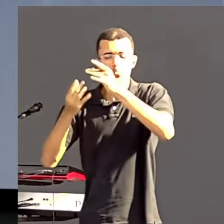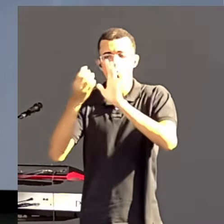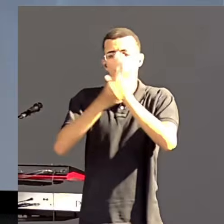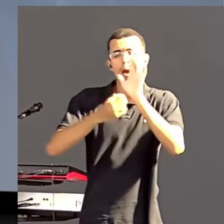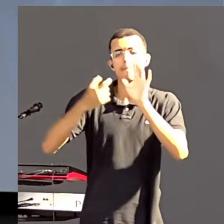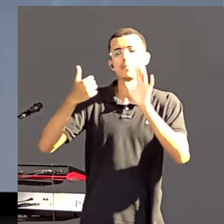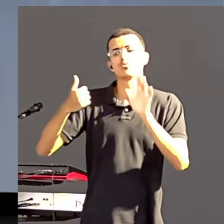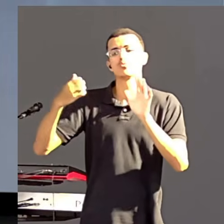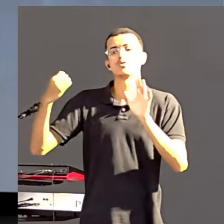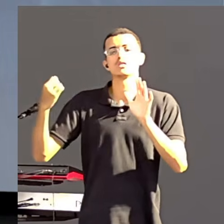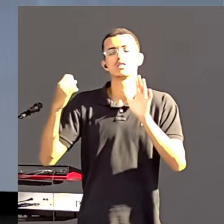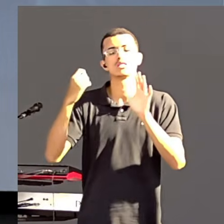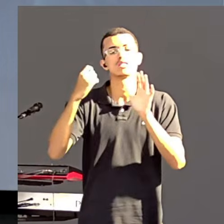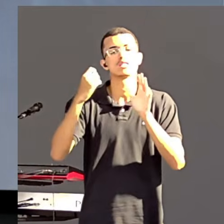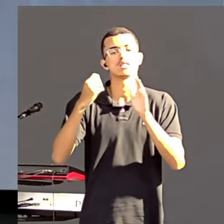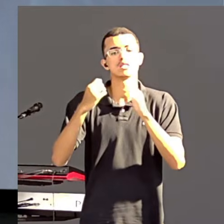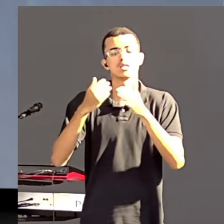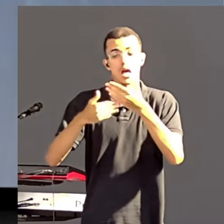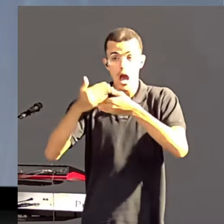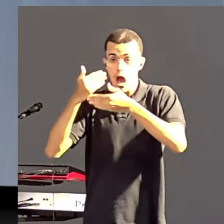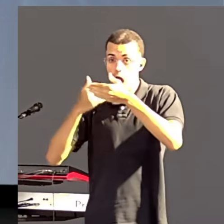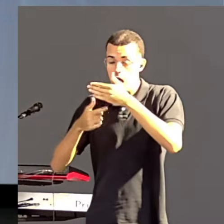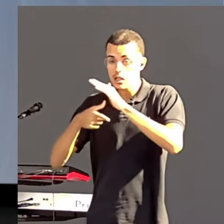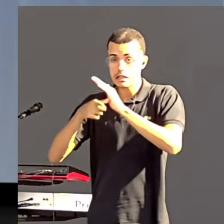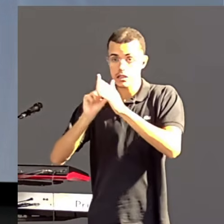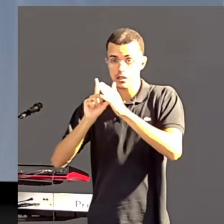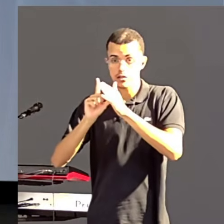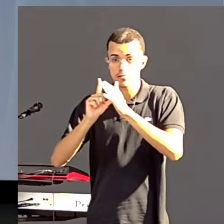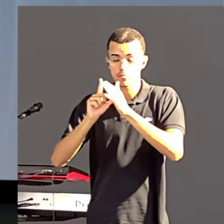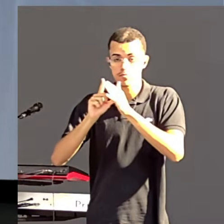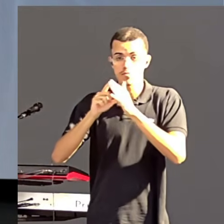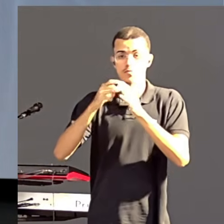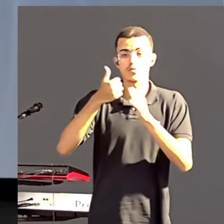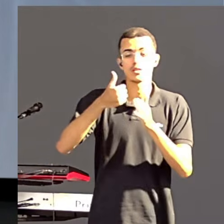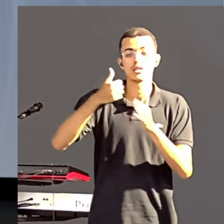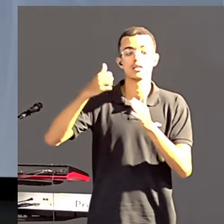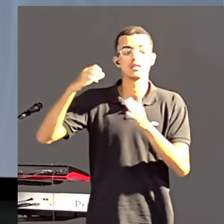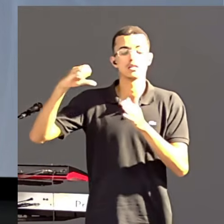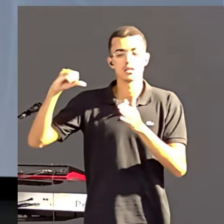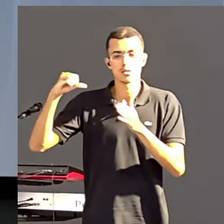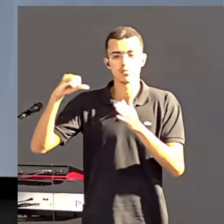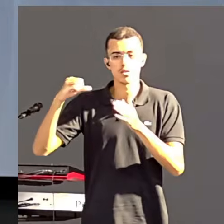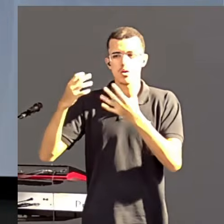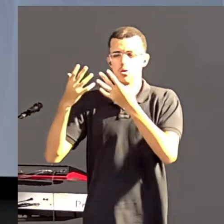do versículo 19, a Bíblia diz assim que ela foi o cansando,